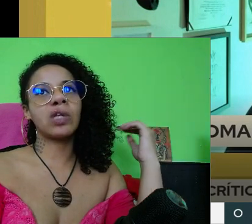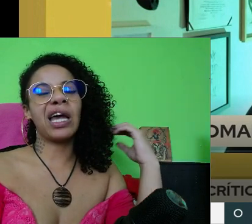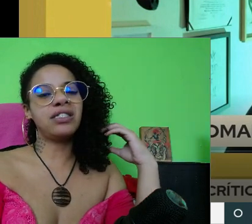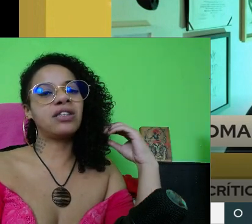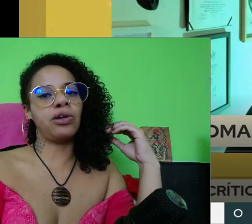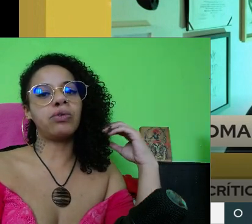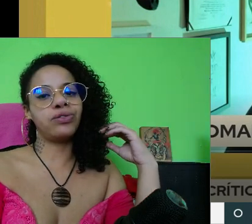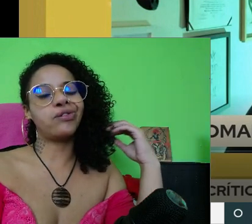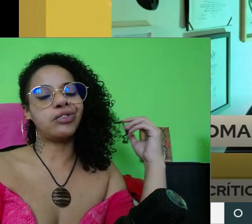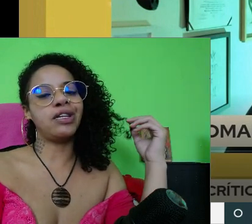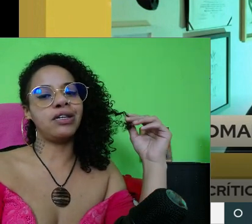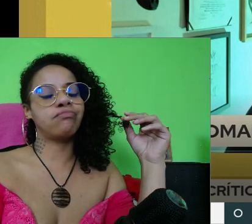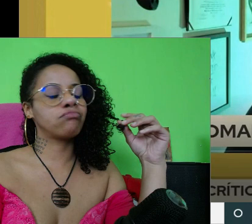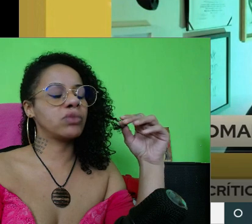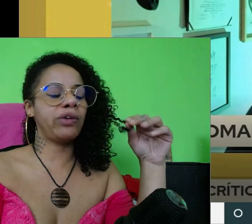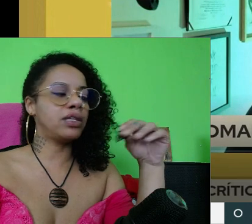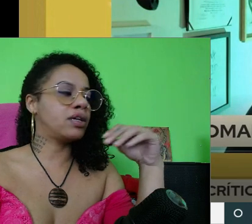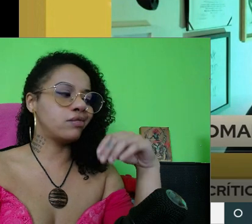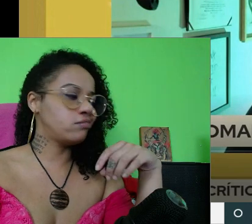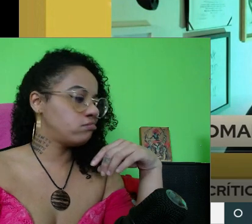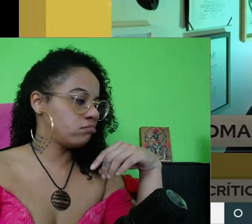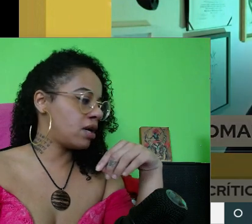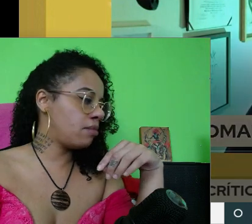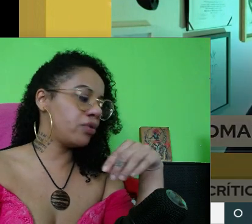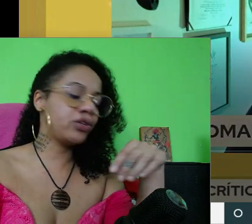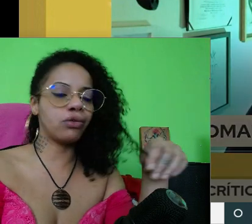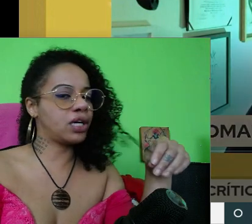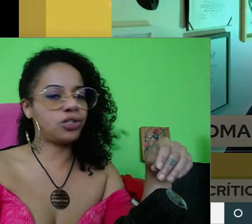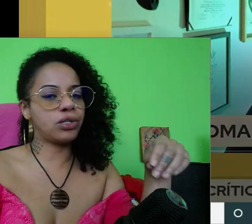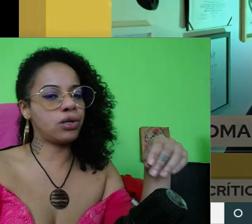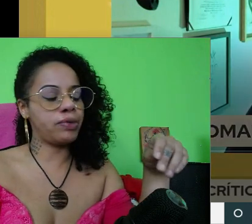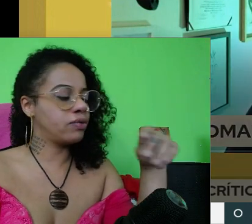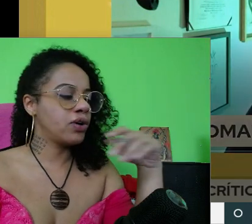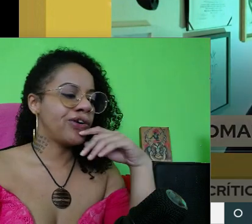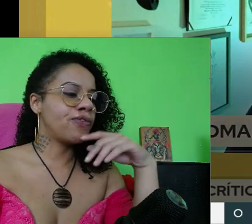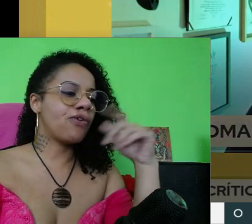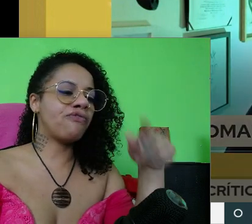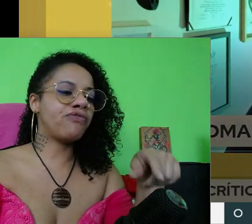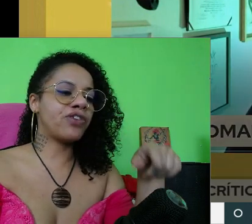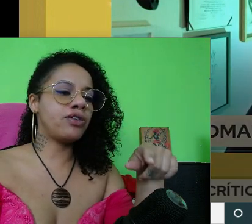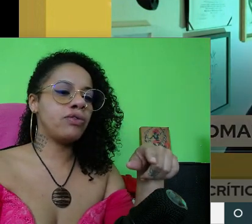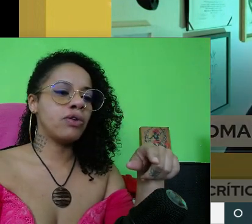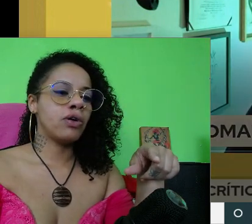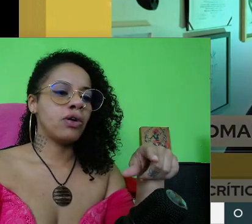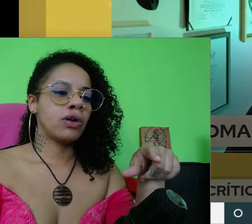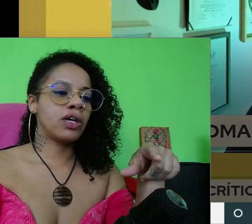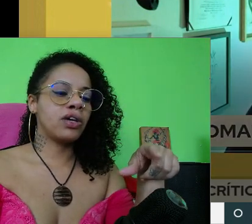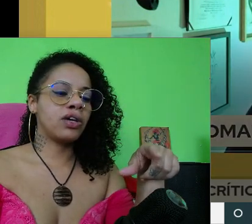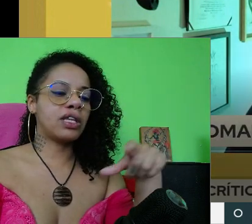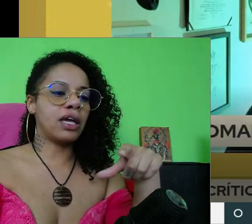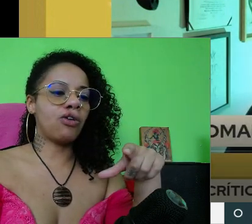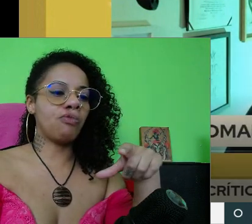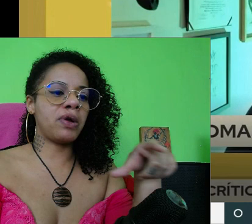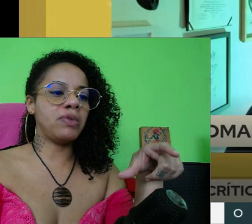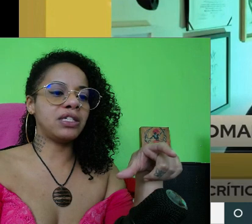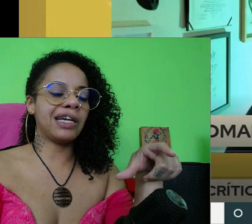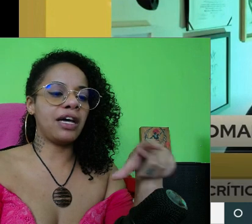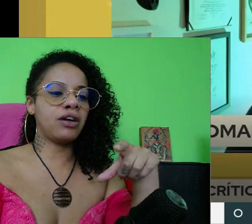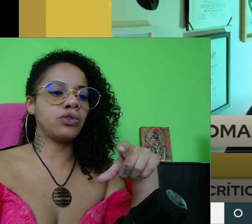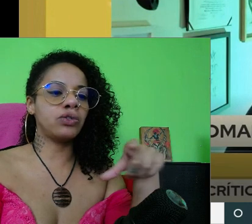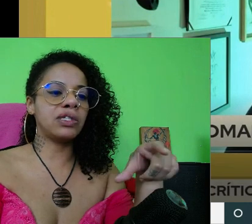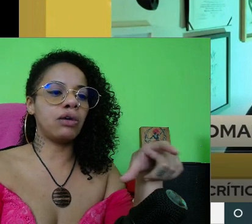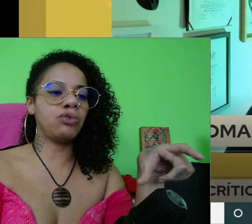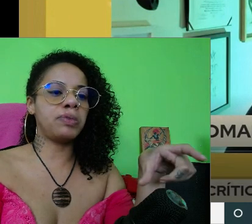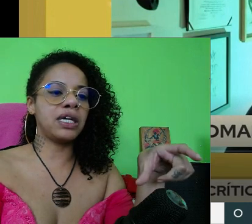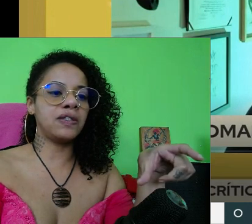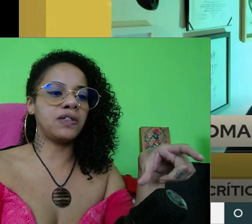É estranho quando concilia eu entendo é muito contraditório meu o governo que tem como premissa